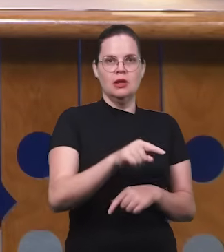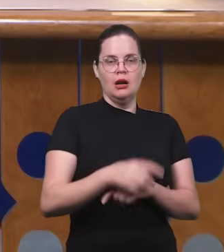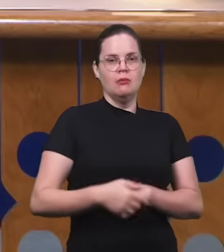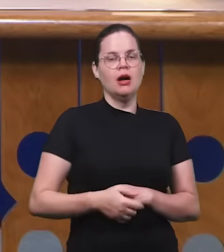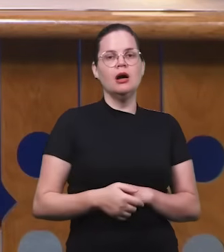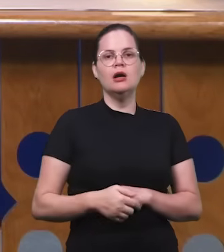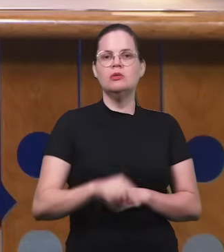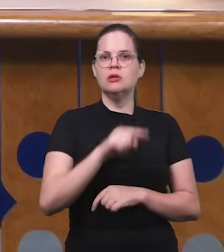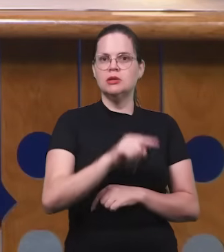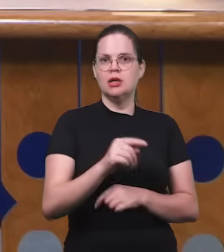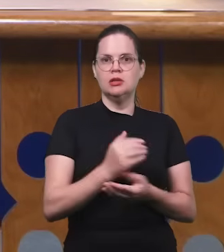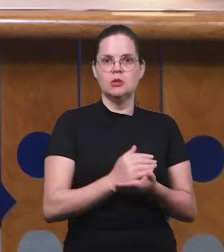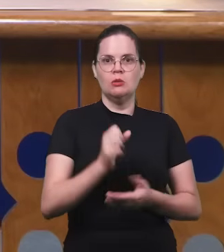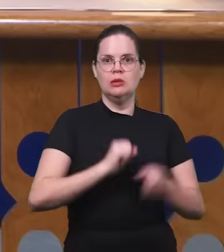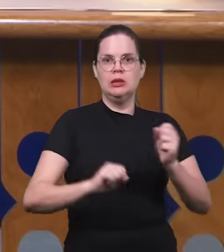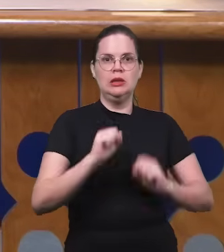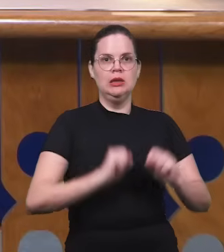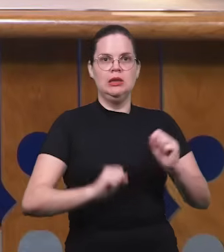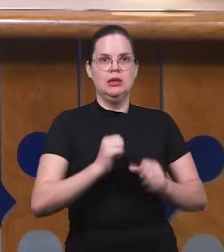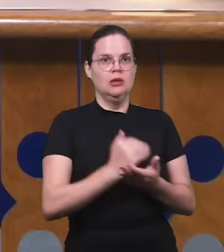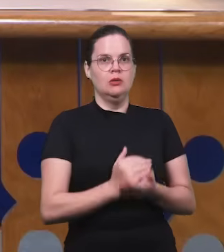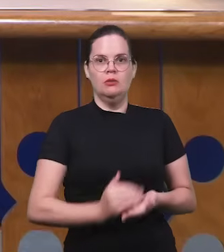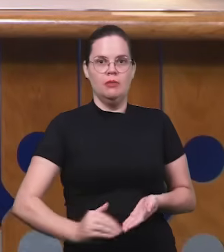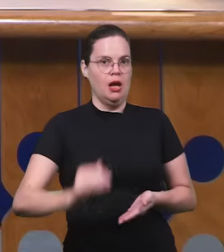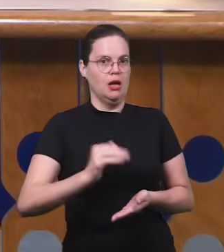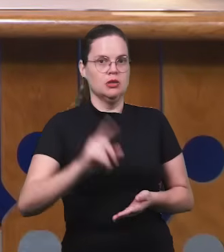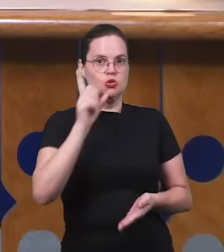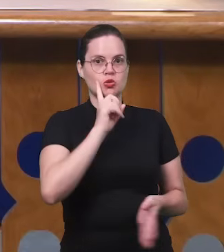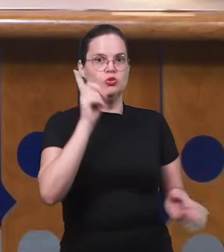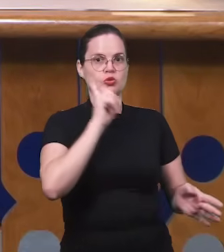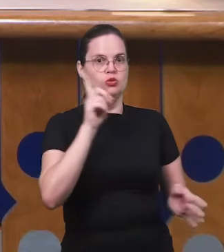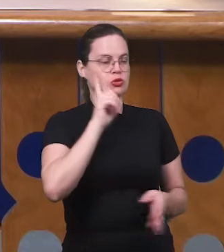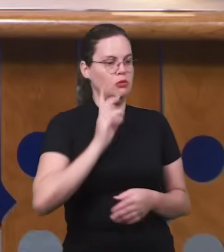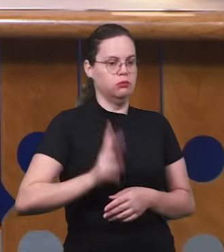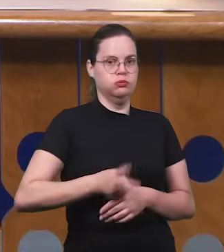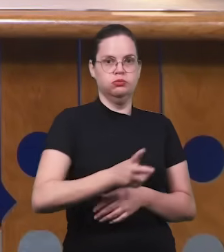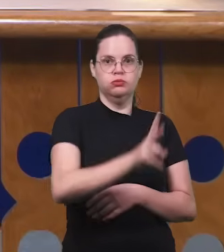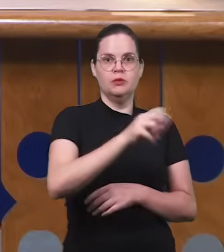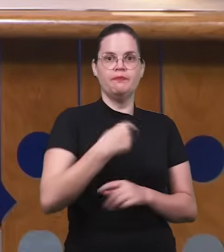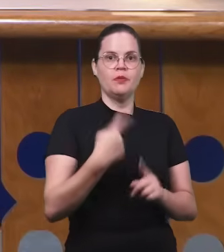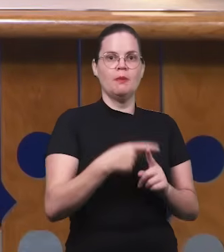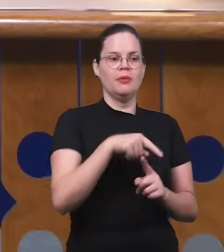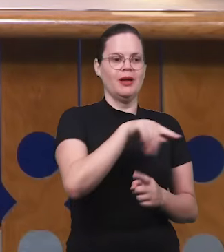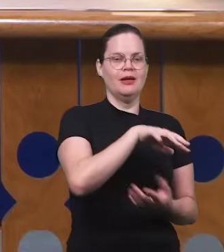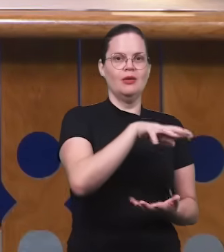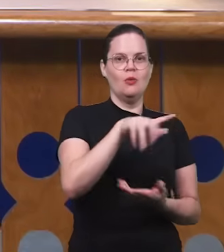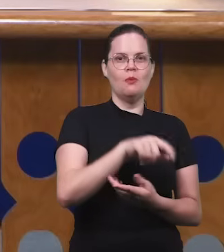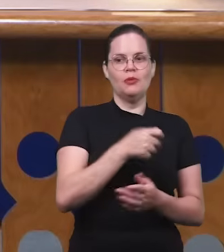vertiginoso, não é? E entram num ritmo em que o mundo tem